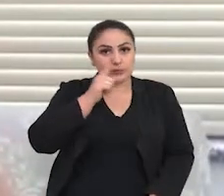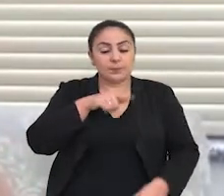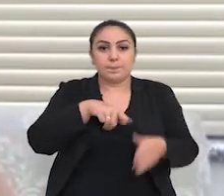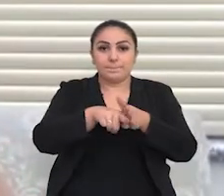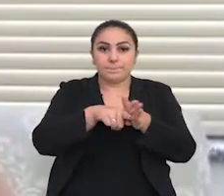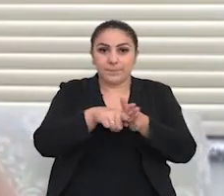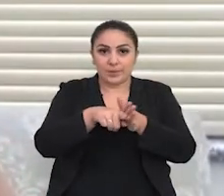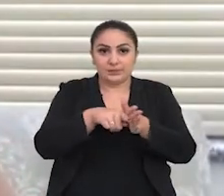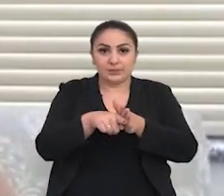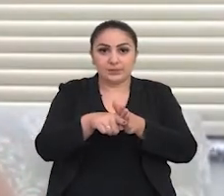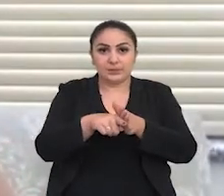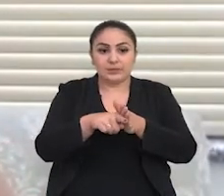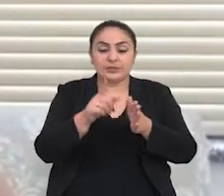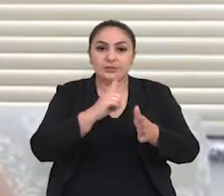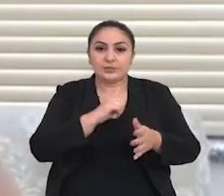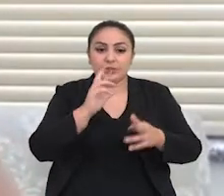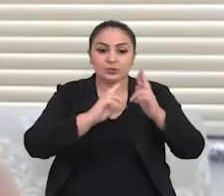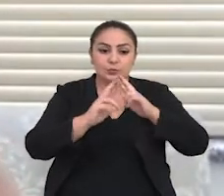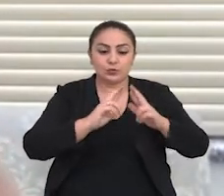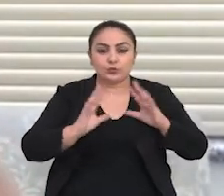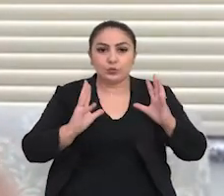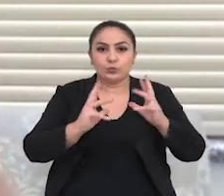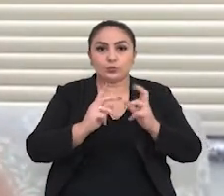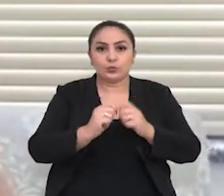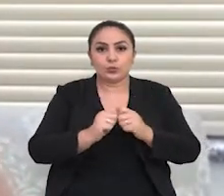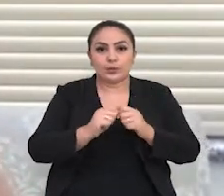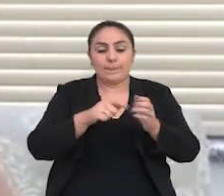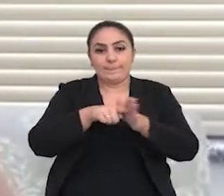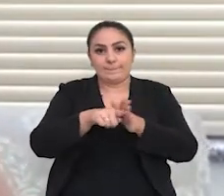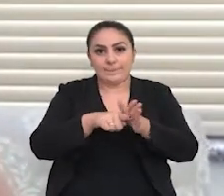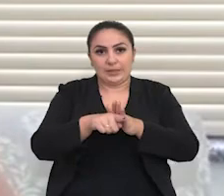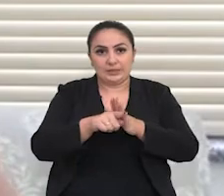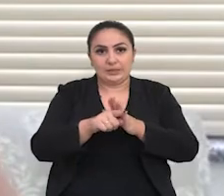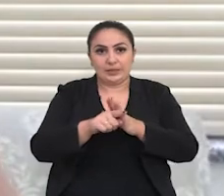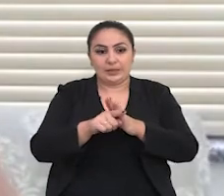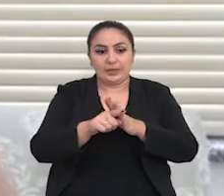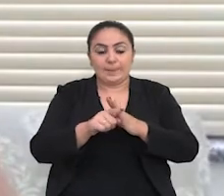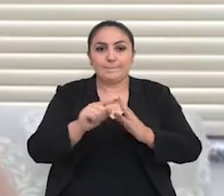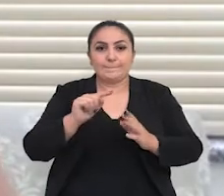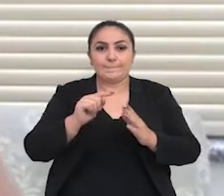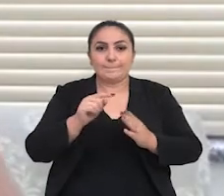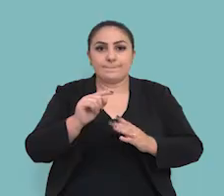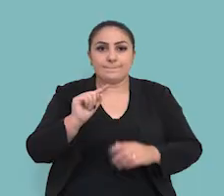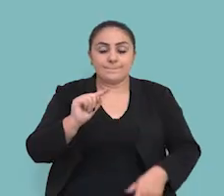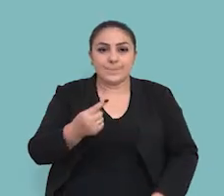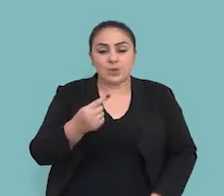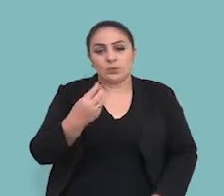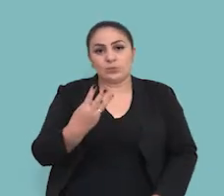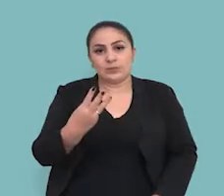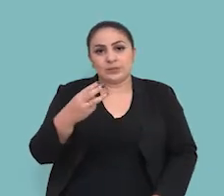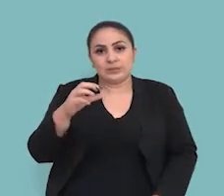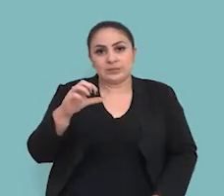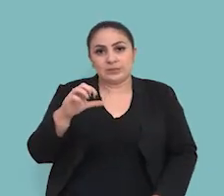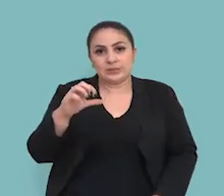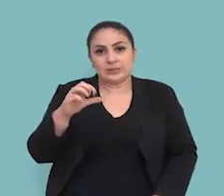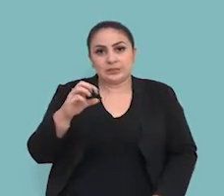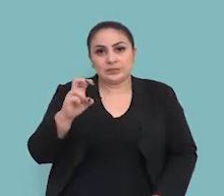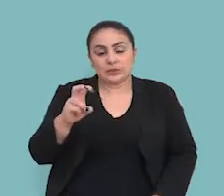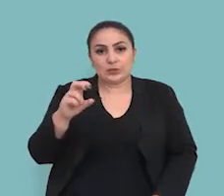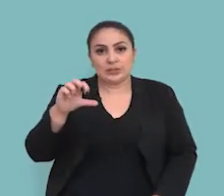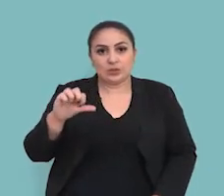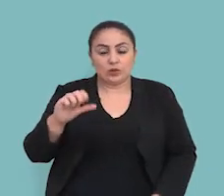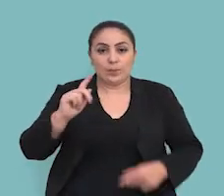nós conseguimos com a pesquisa foram respondidos, né? A pesquisa atingiu